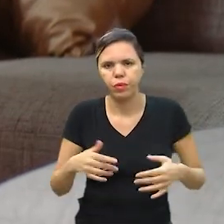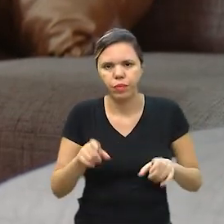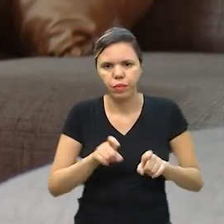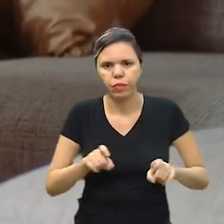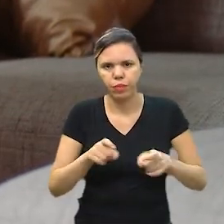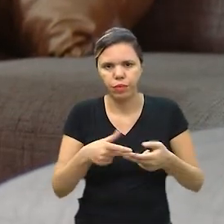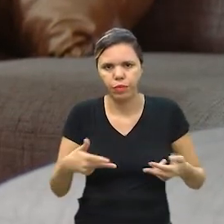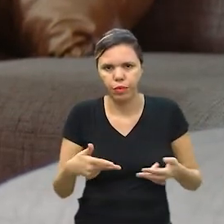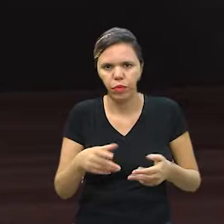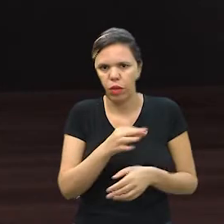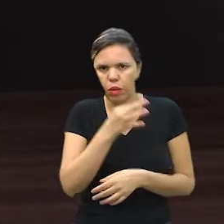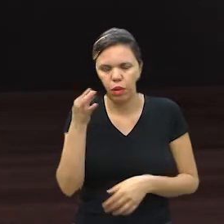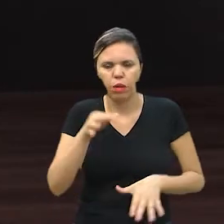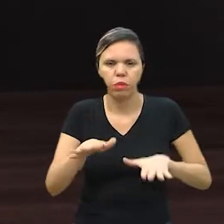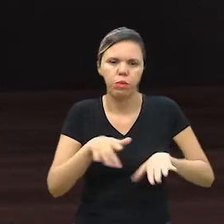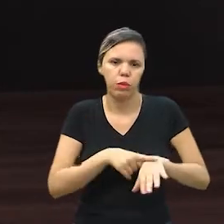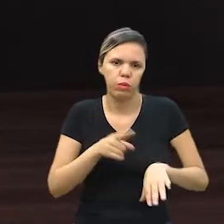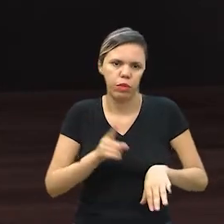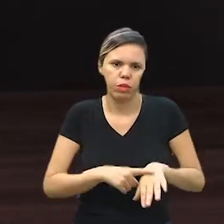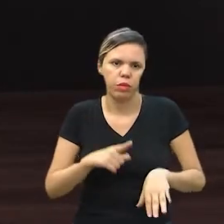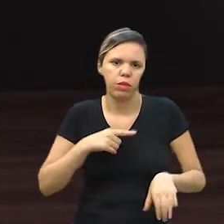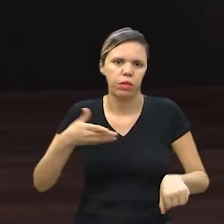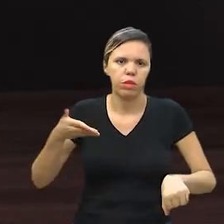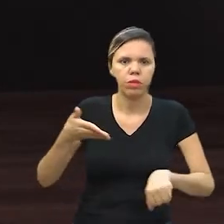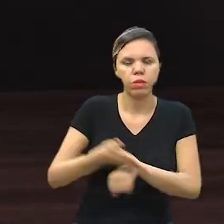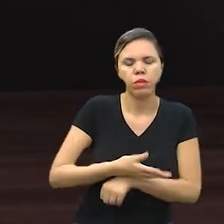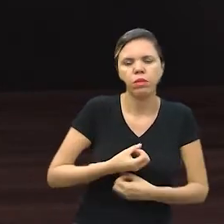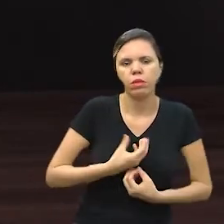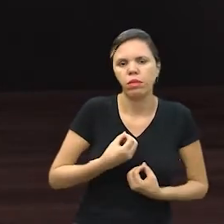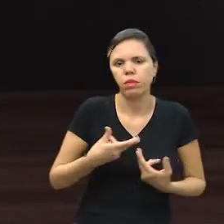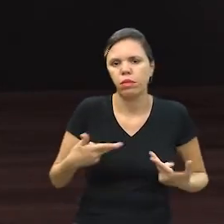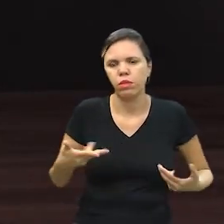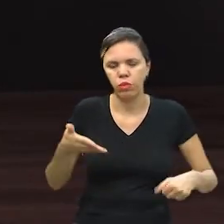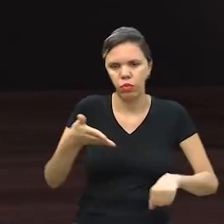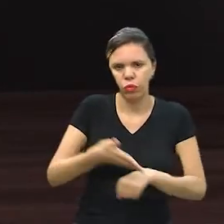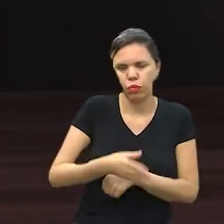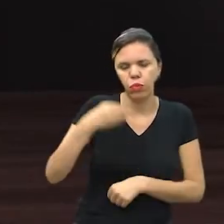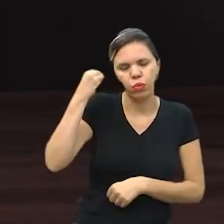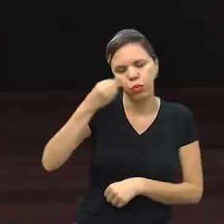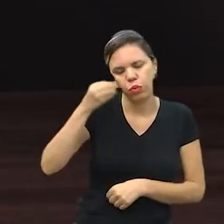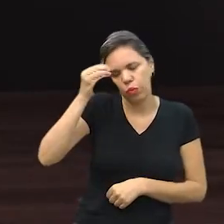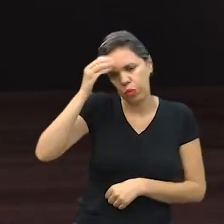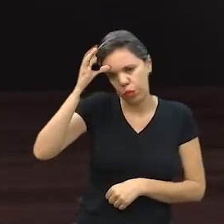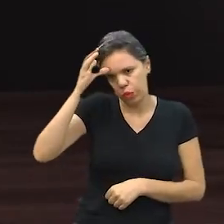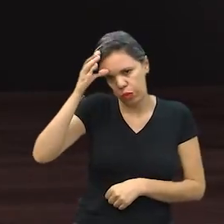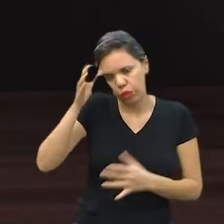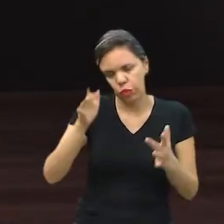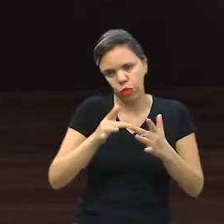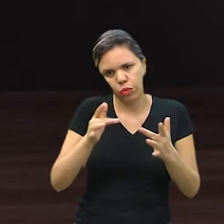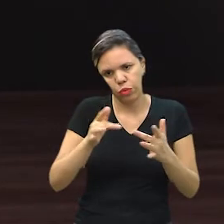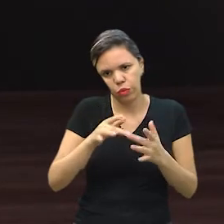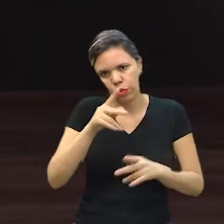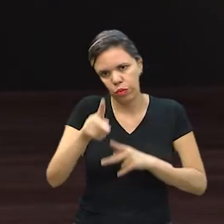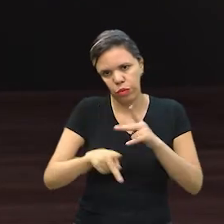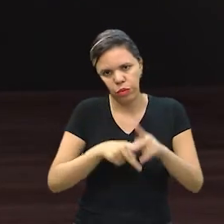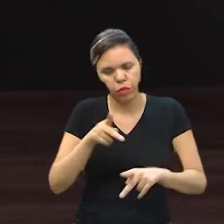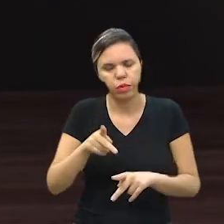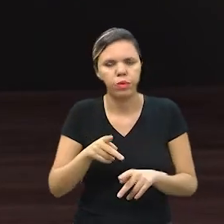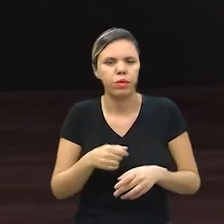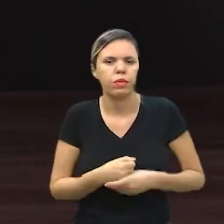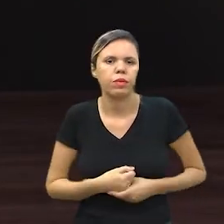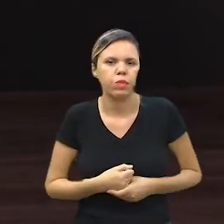ferramentas digitais. É um ótimo momento para a gente ter acesso à informação, acesso ao conhecimento, estar em contato com